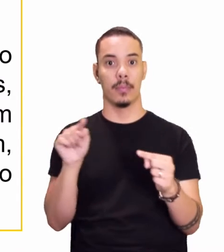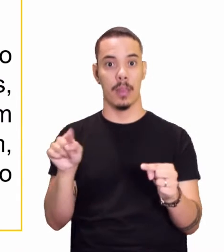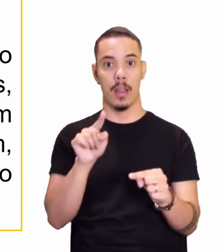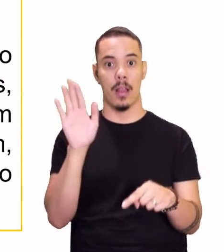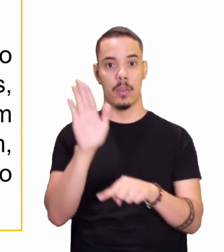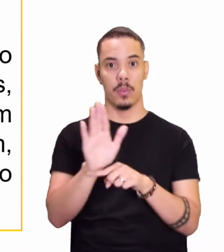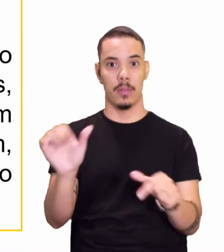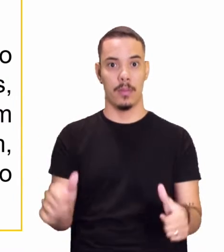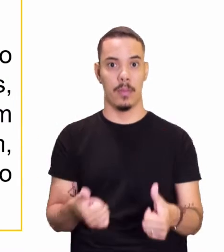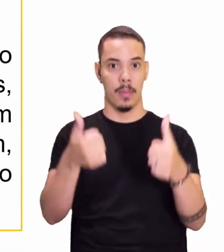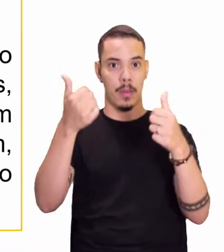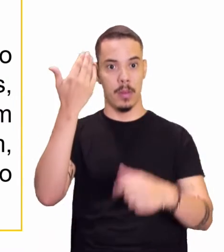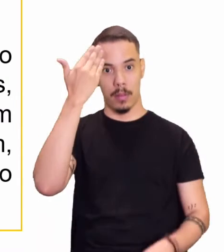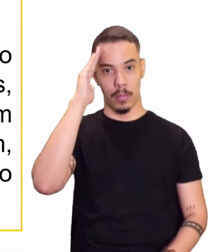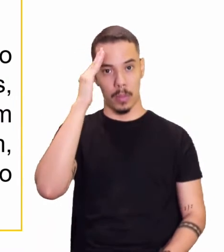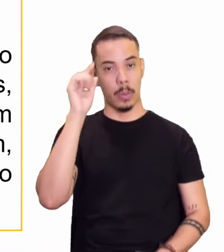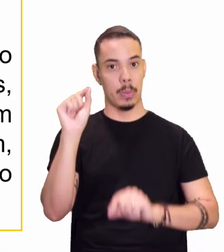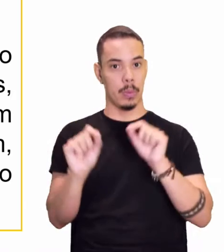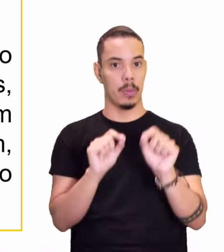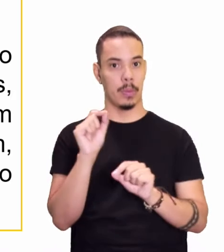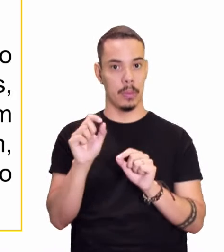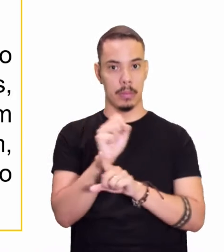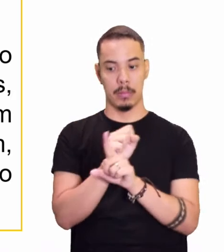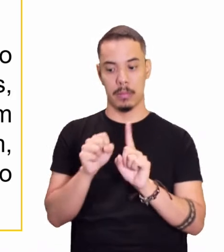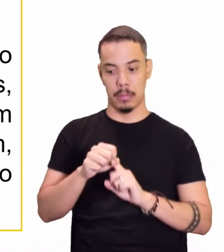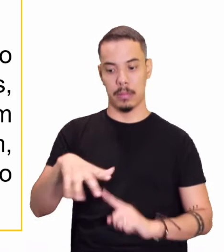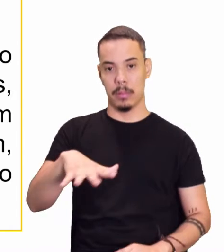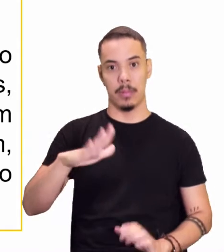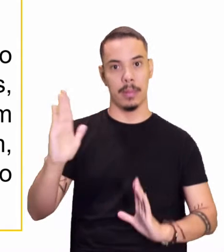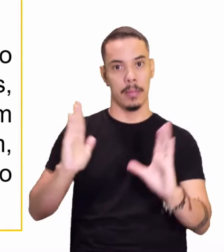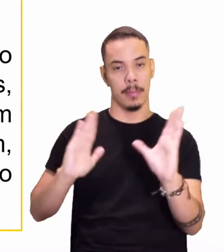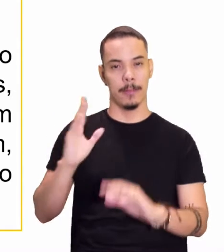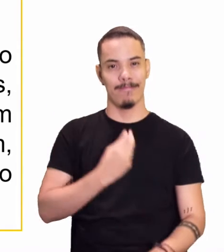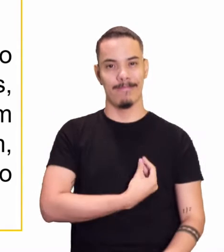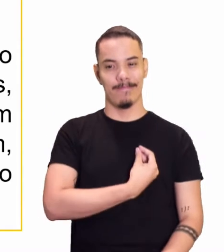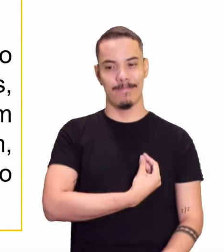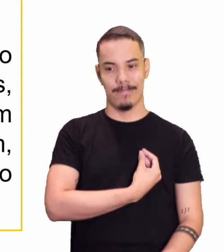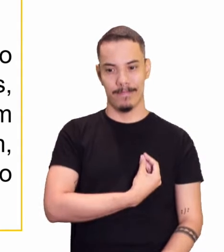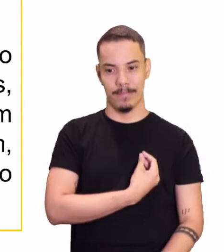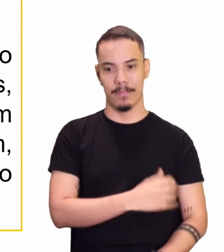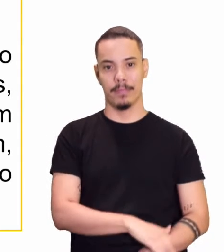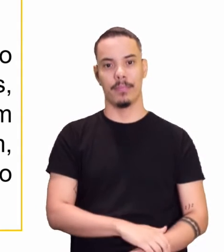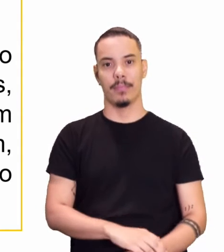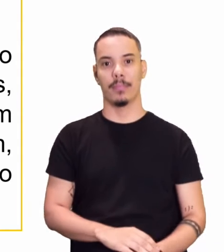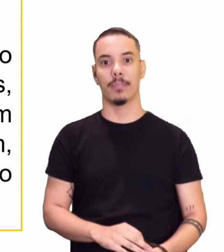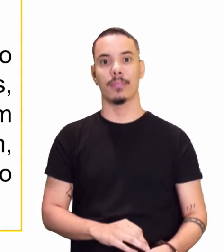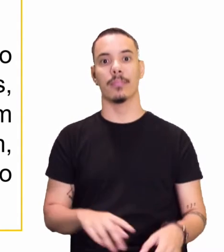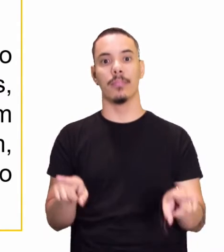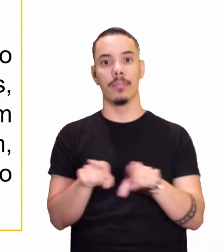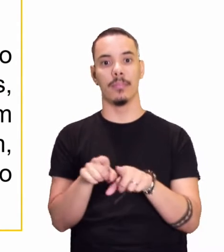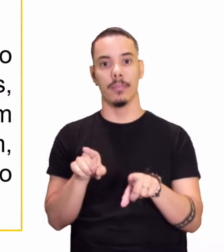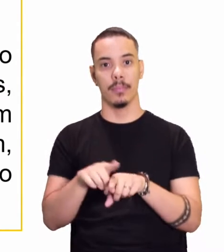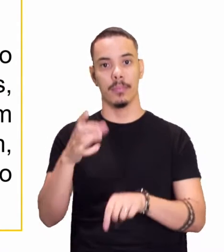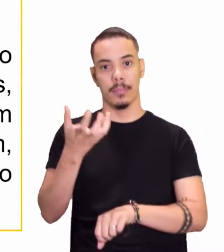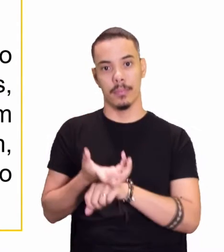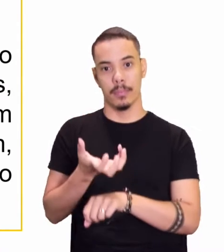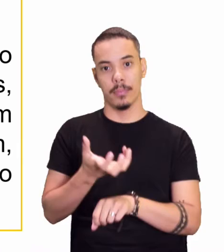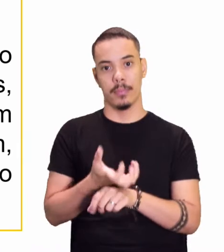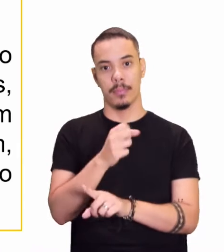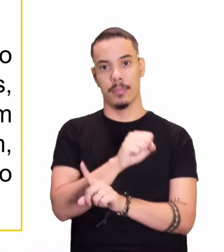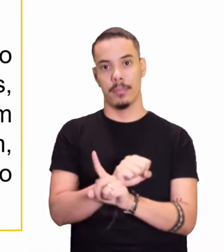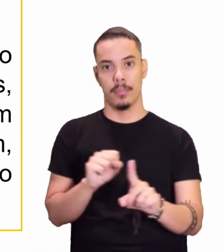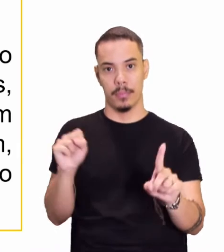melhor entender o que essa sociedade naquele período estava vivendo, né? Sociologia, filosofia, ou